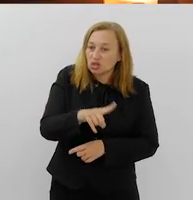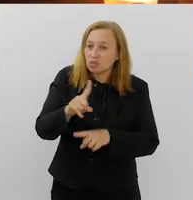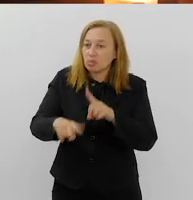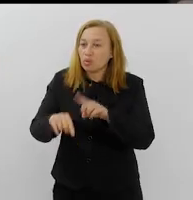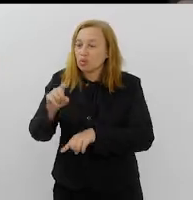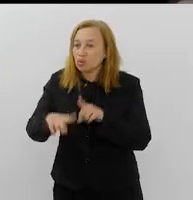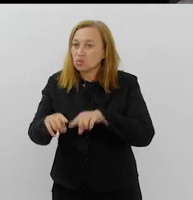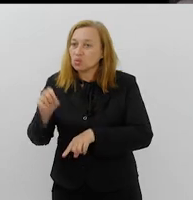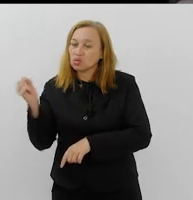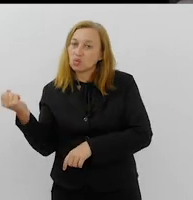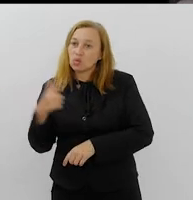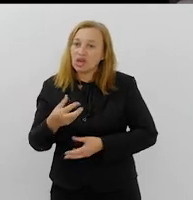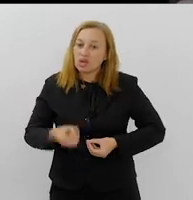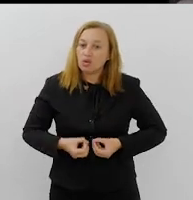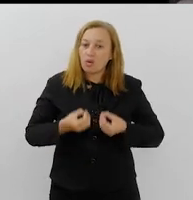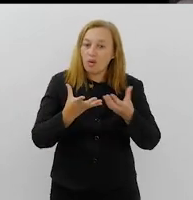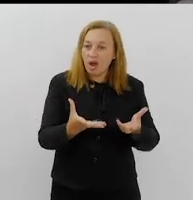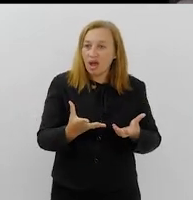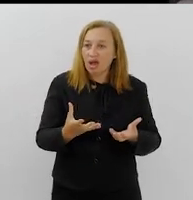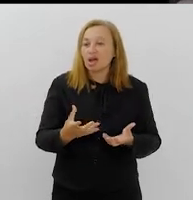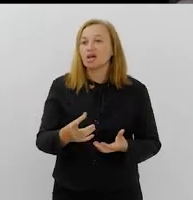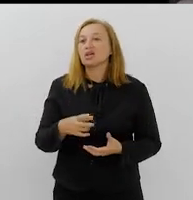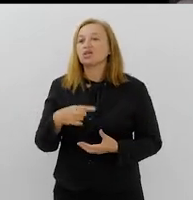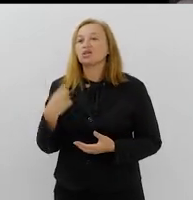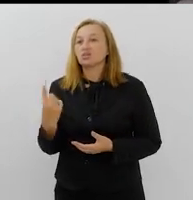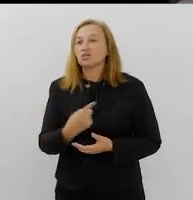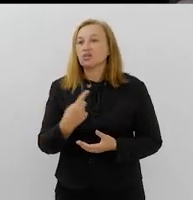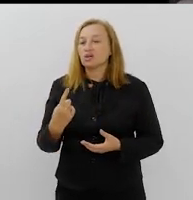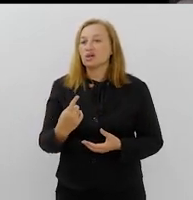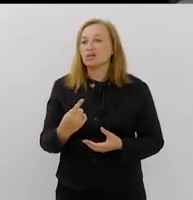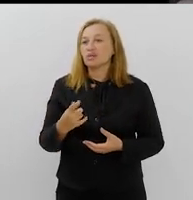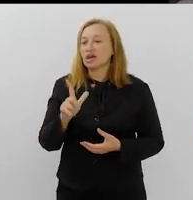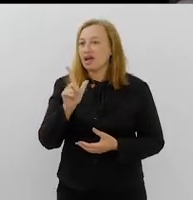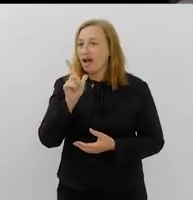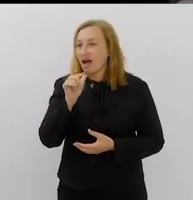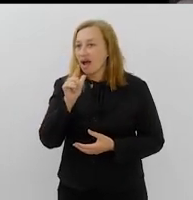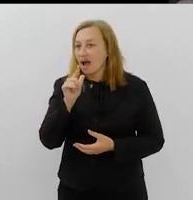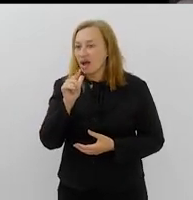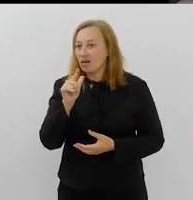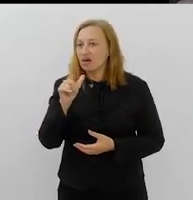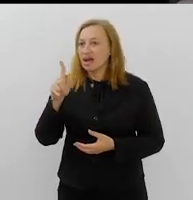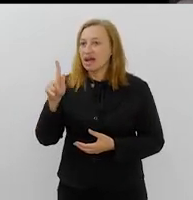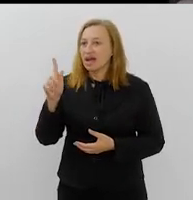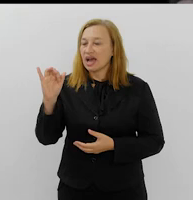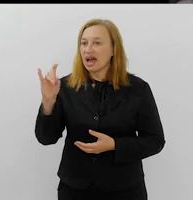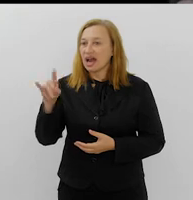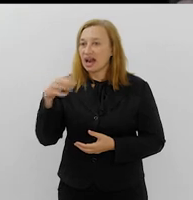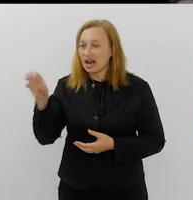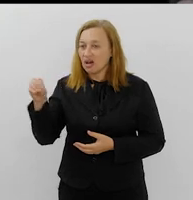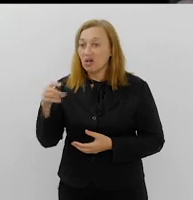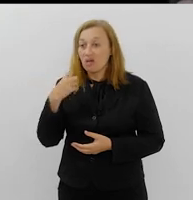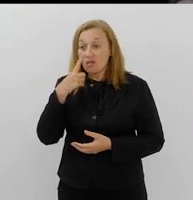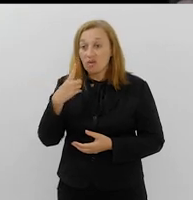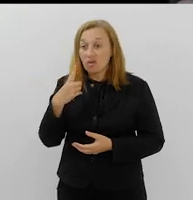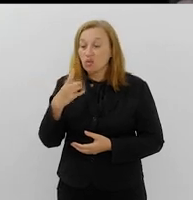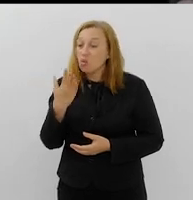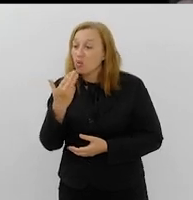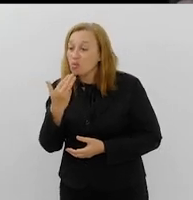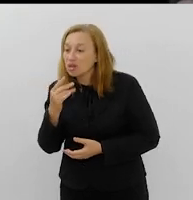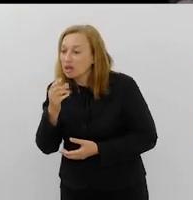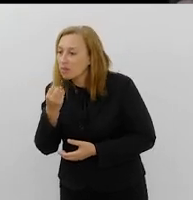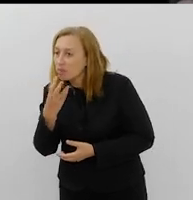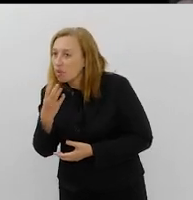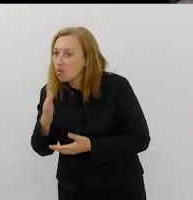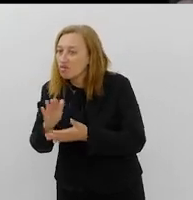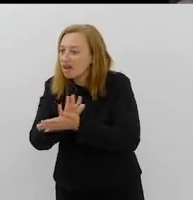Então, nós levamos já água em galões e ali mesmo nós vamos lá, vendo os alimentos que estão bons, a gente